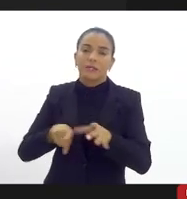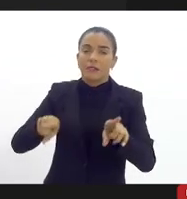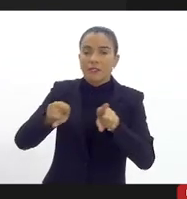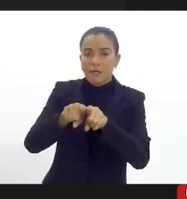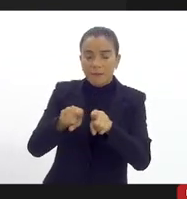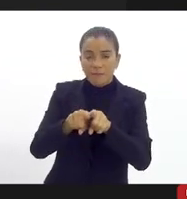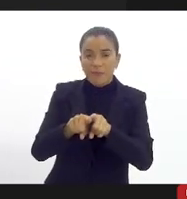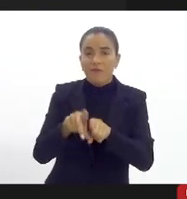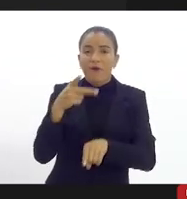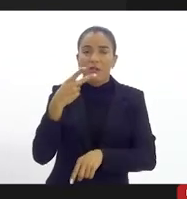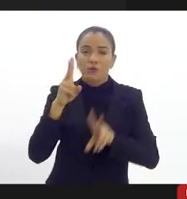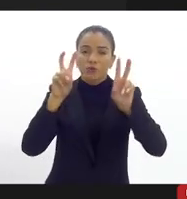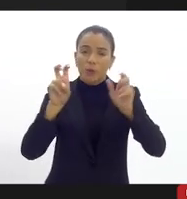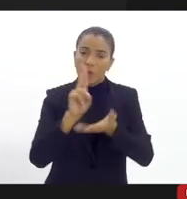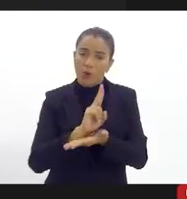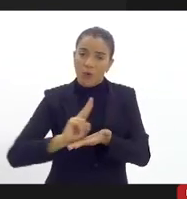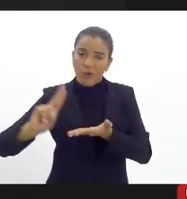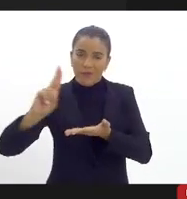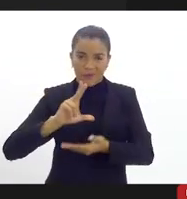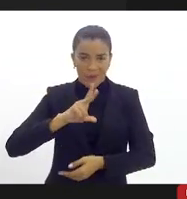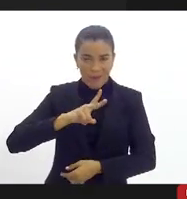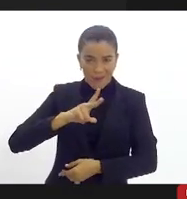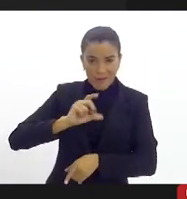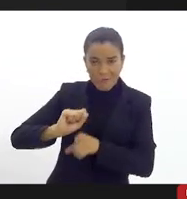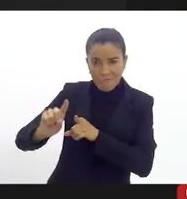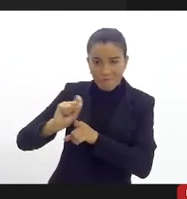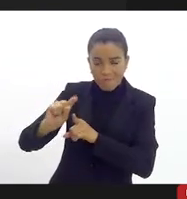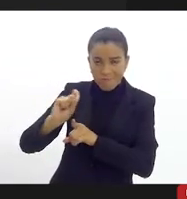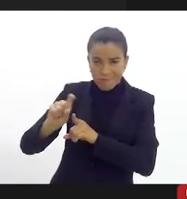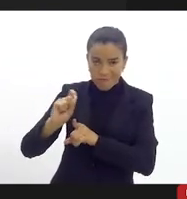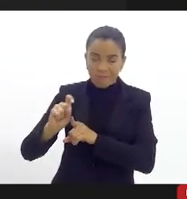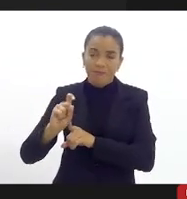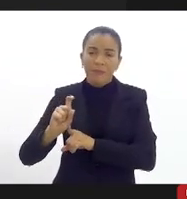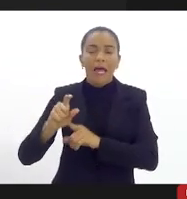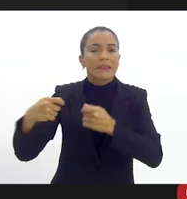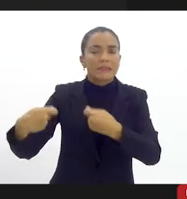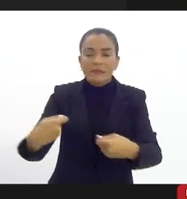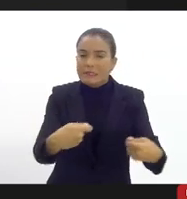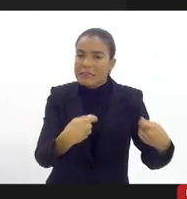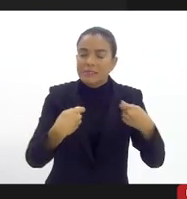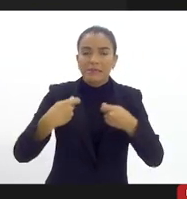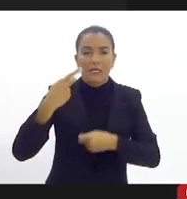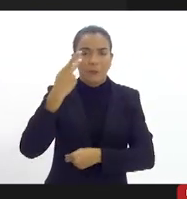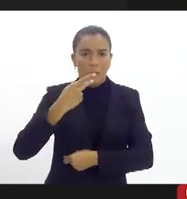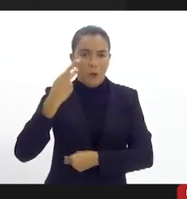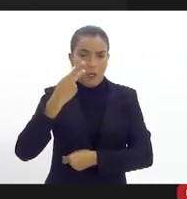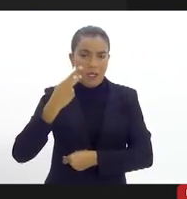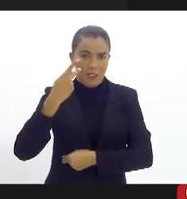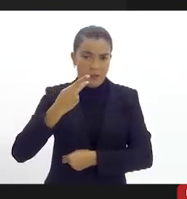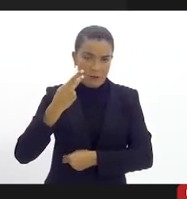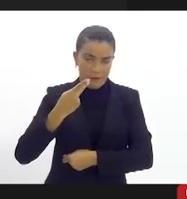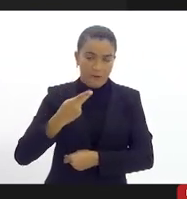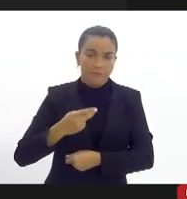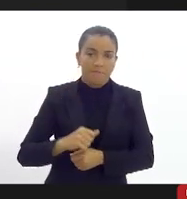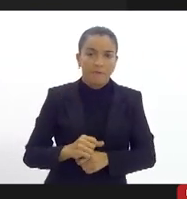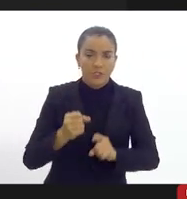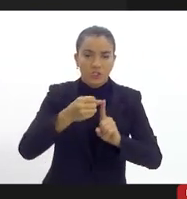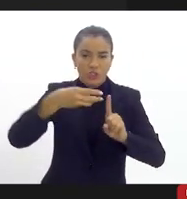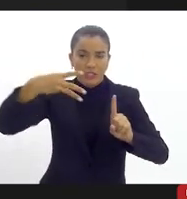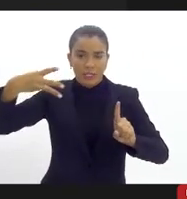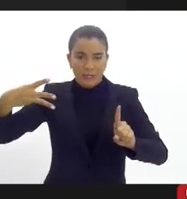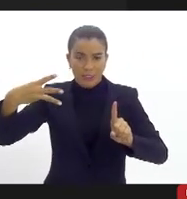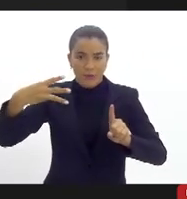em se tratando de universidades privadas a necessidade de políticas de extensão mas